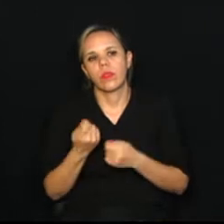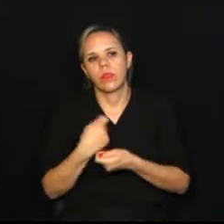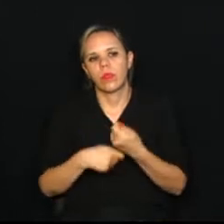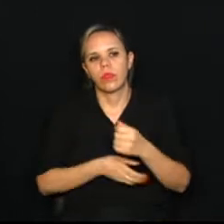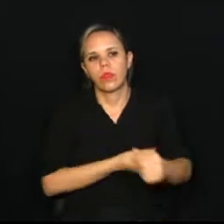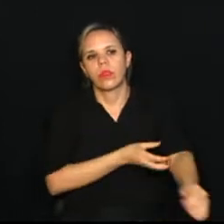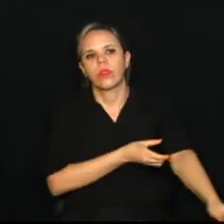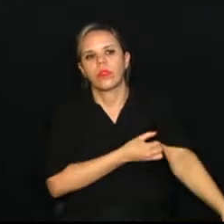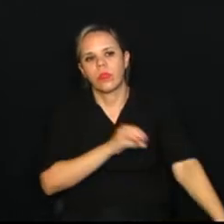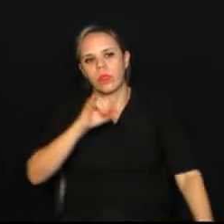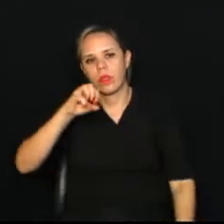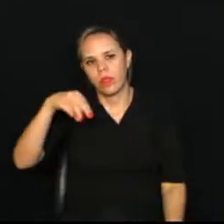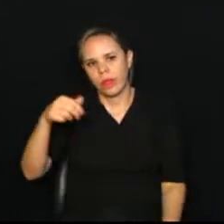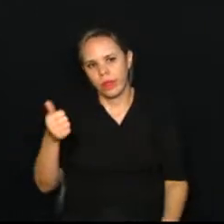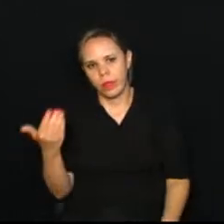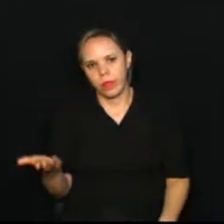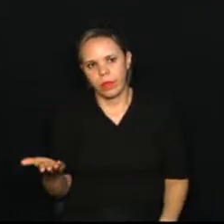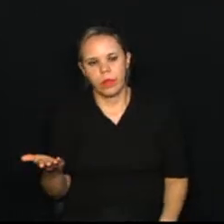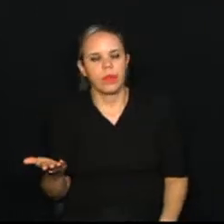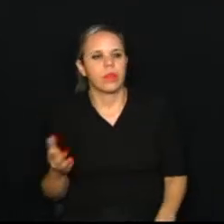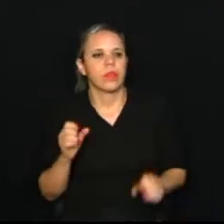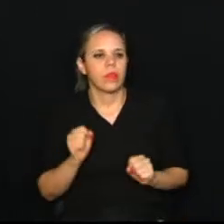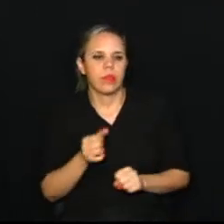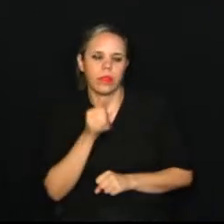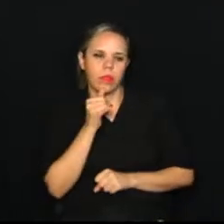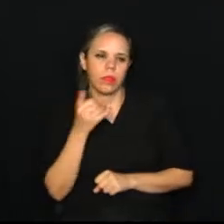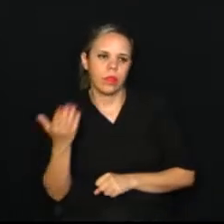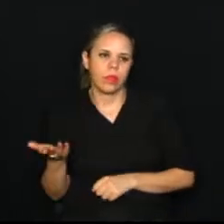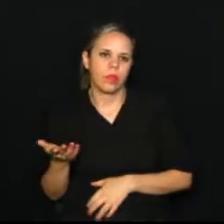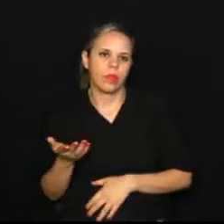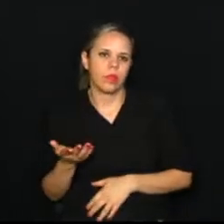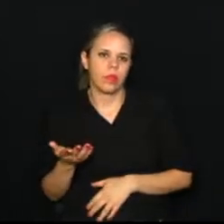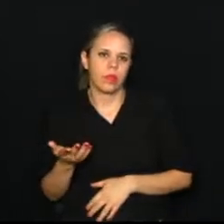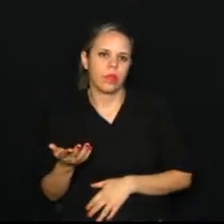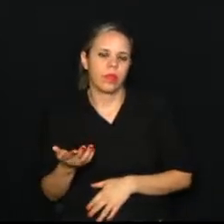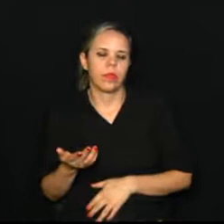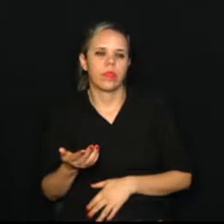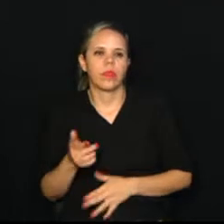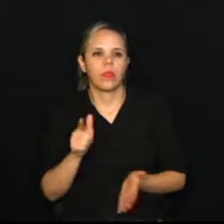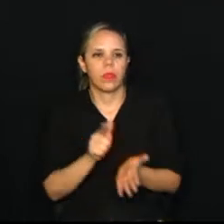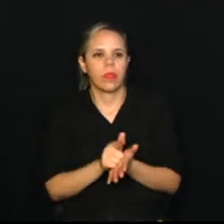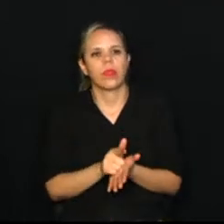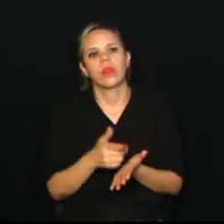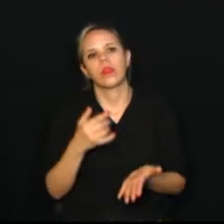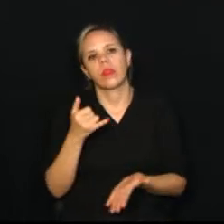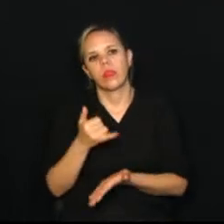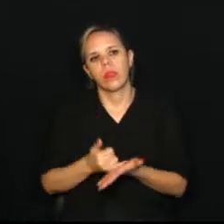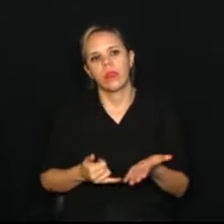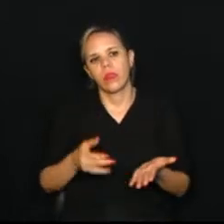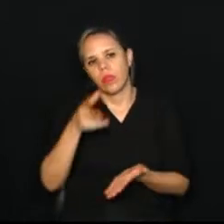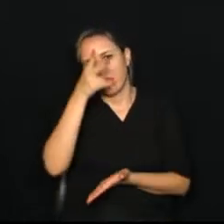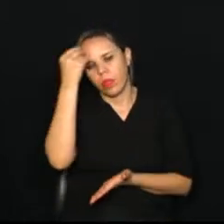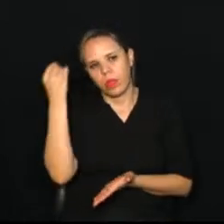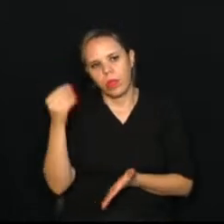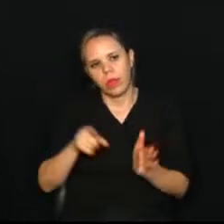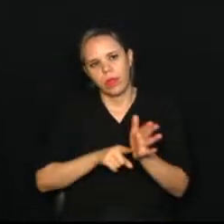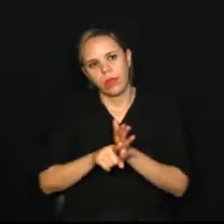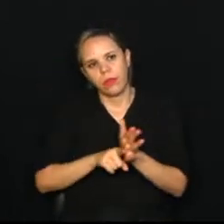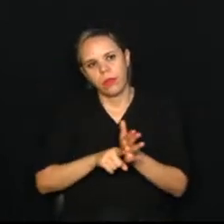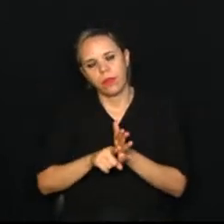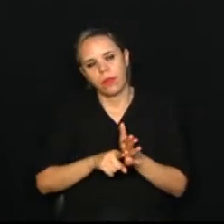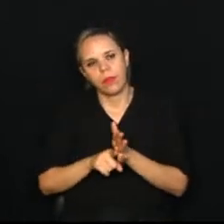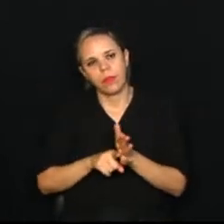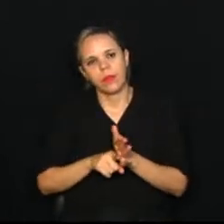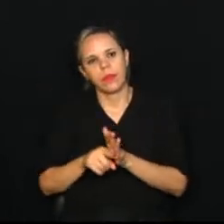pela IMA. Eu posso dar o exemplo de segundas vias de tributos públicos, consulta de